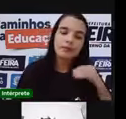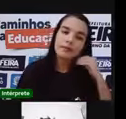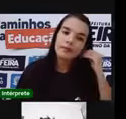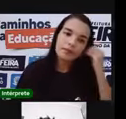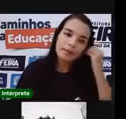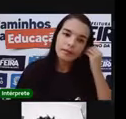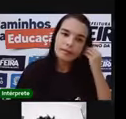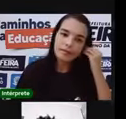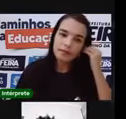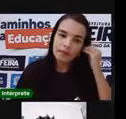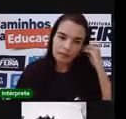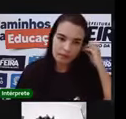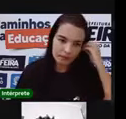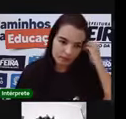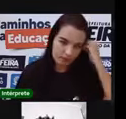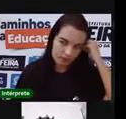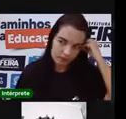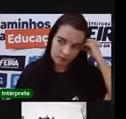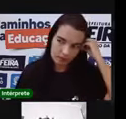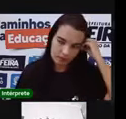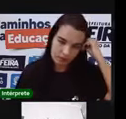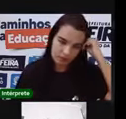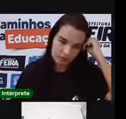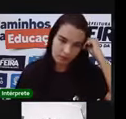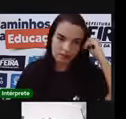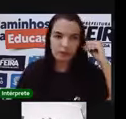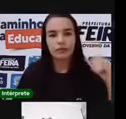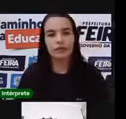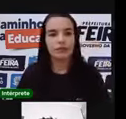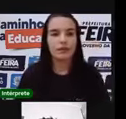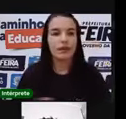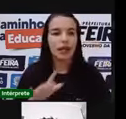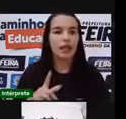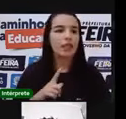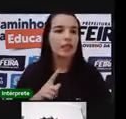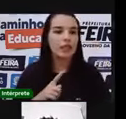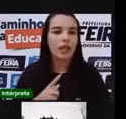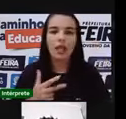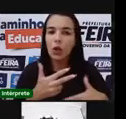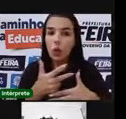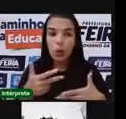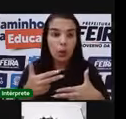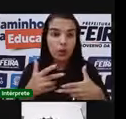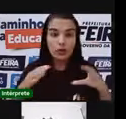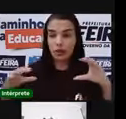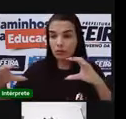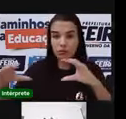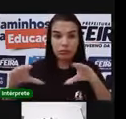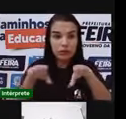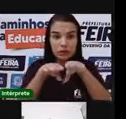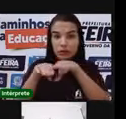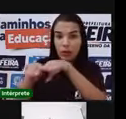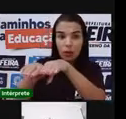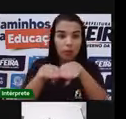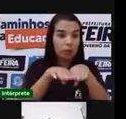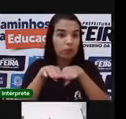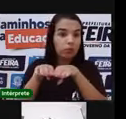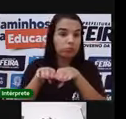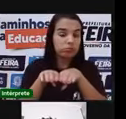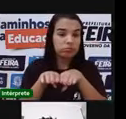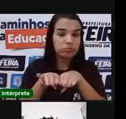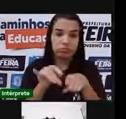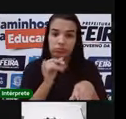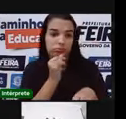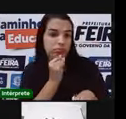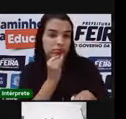mulheres pretas, né, todas elas, têm coisas em comum a mim, sofre, passa